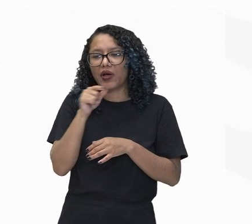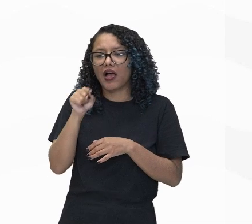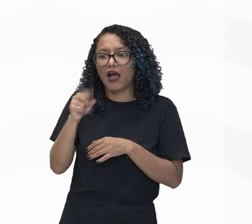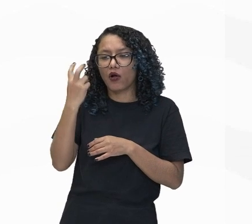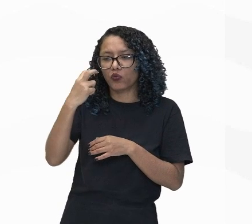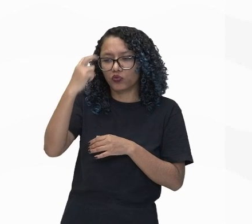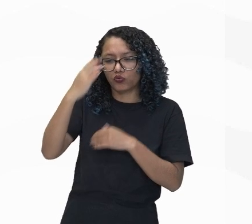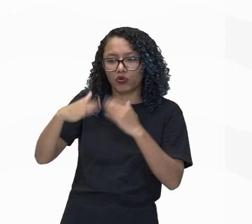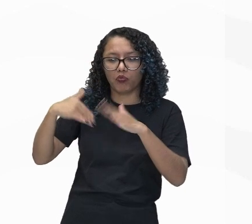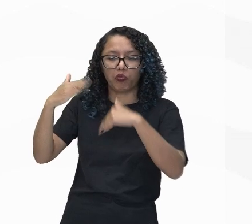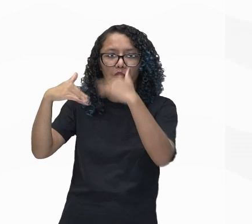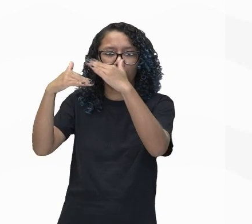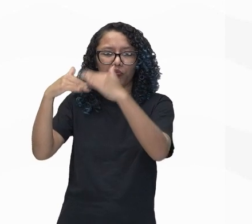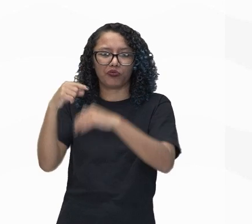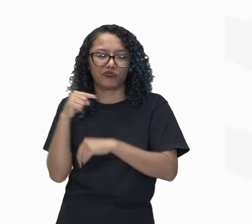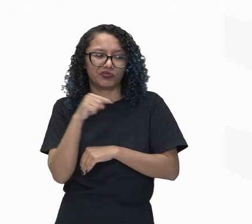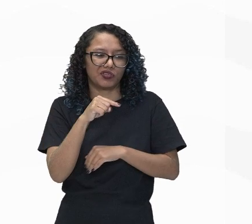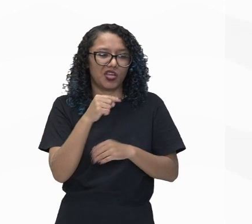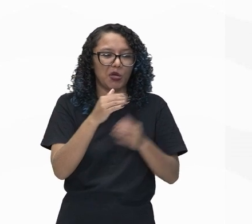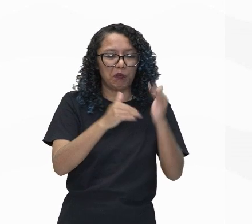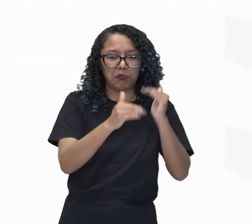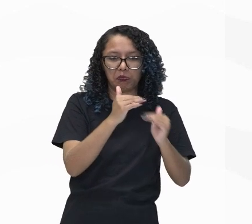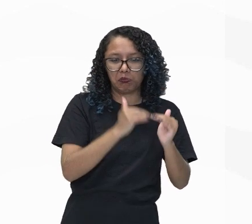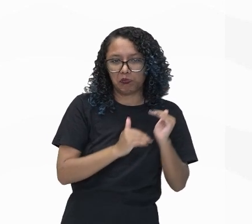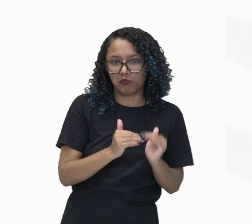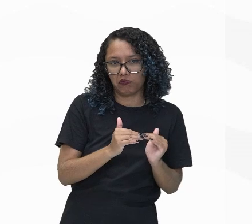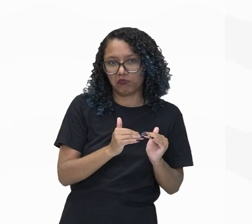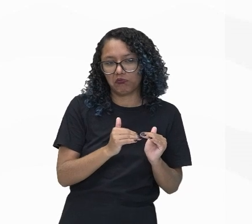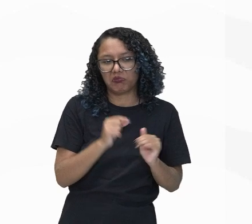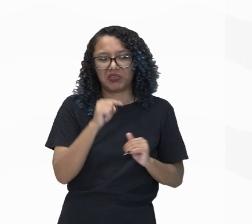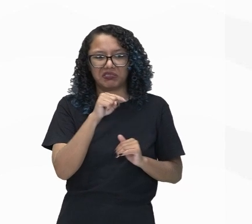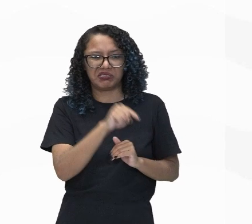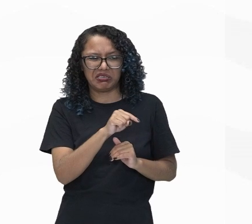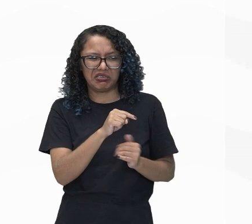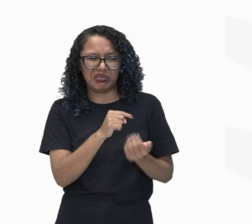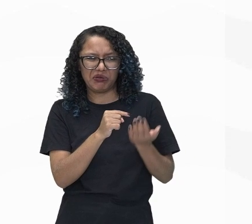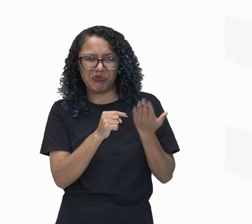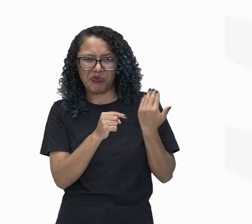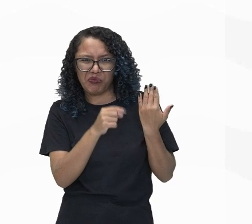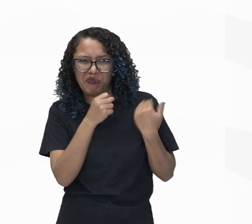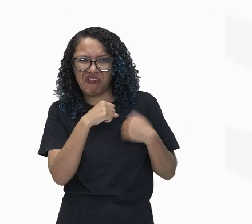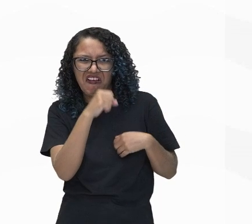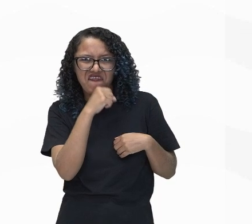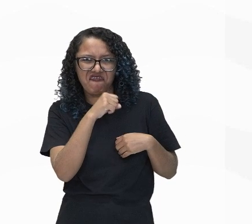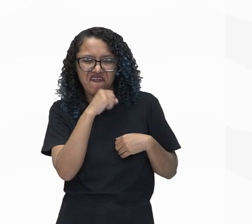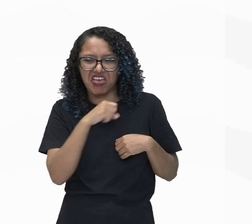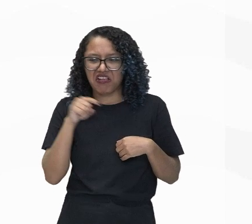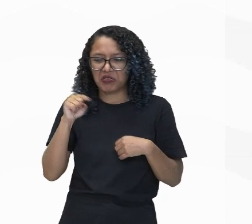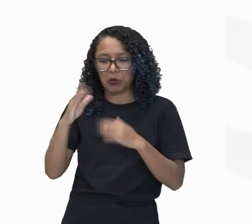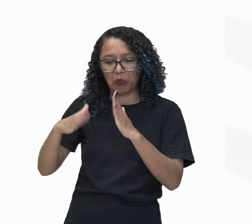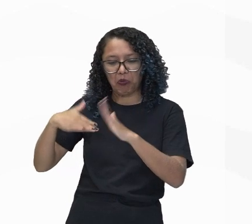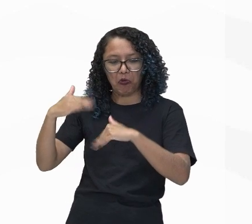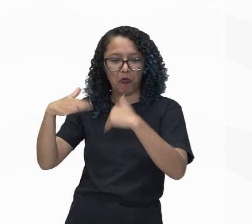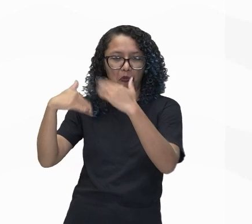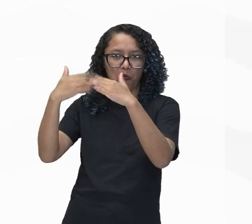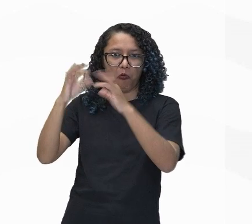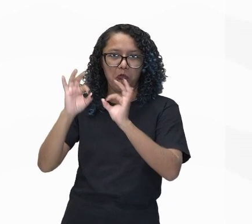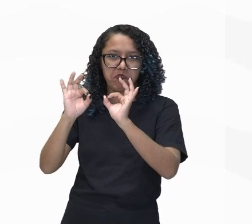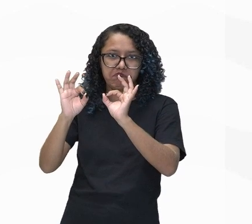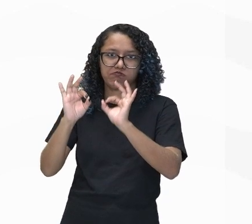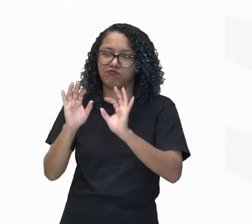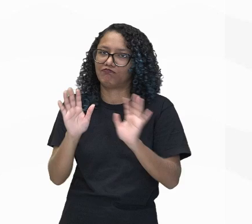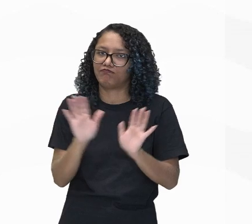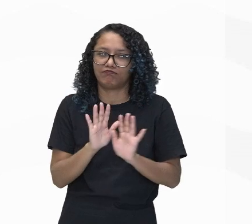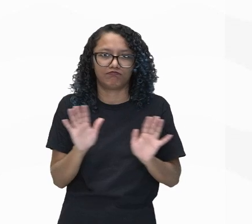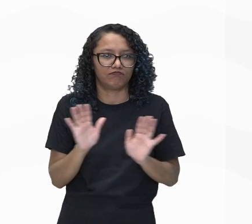aquela é subdesenvolvida. Aquela cultura é primitiva e aquela cultura é evoluída. Então, ele